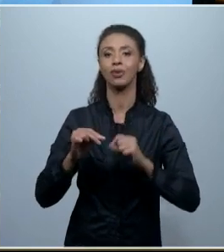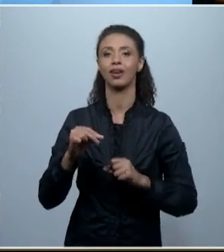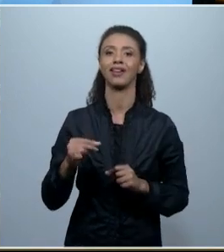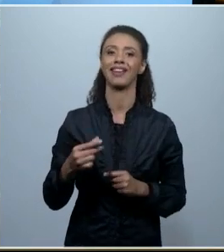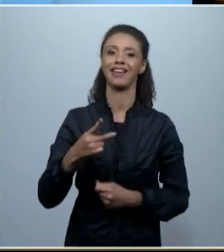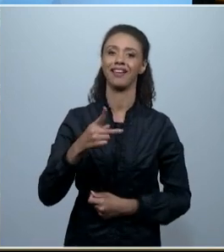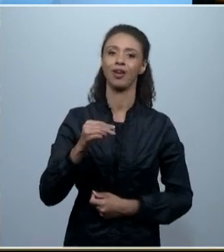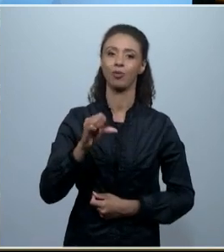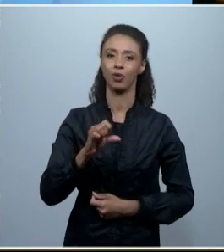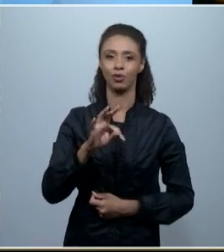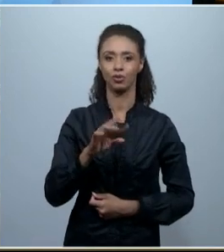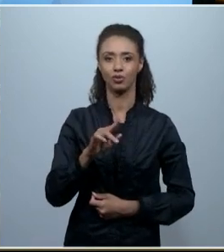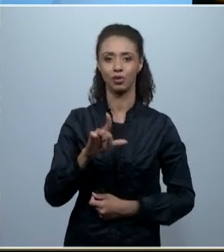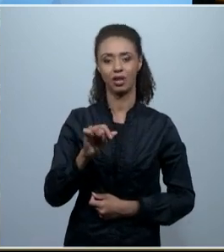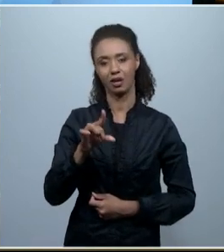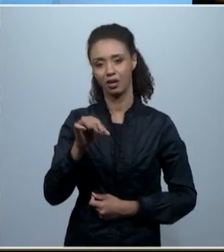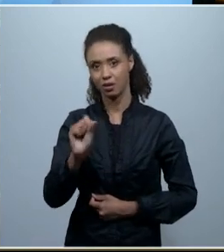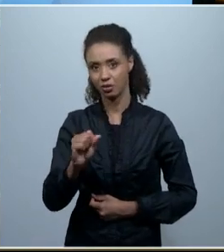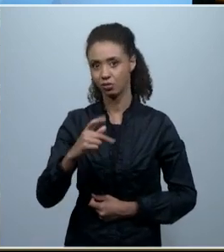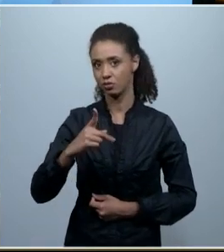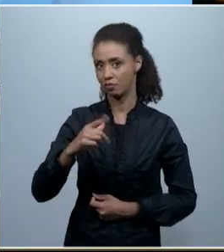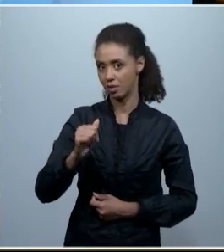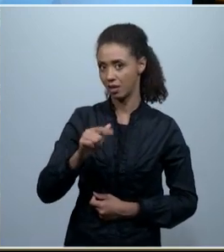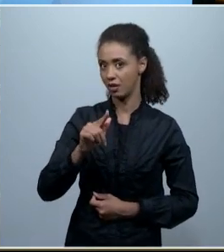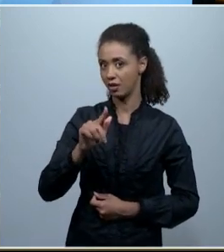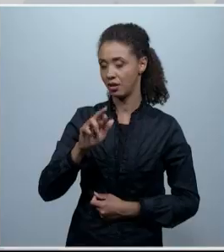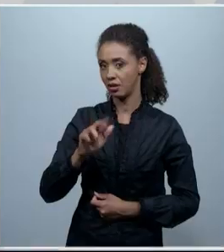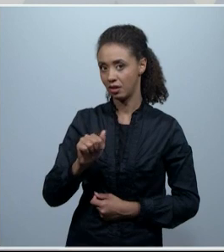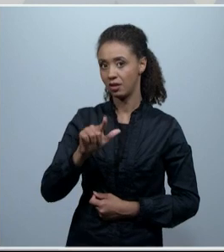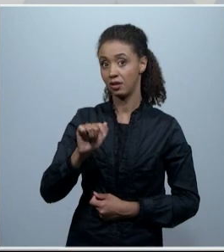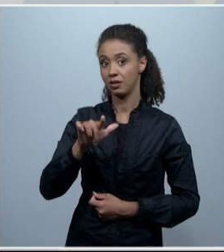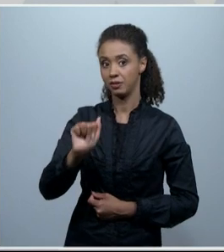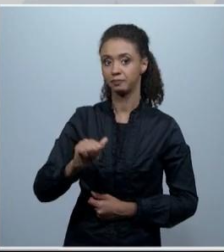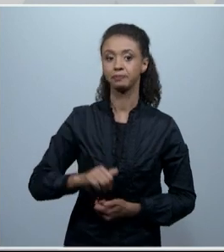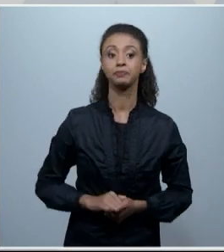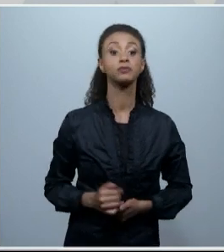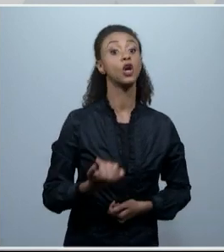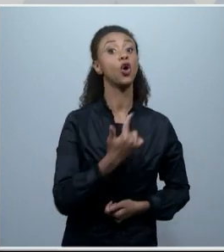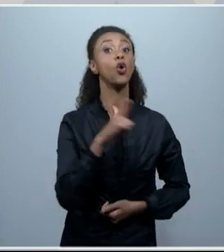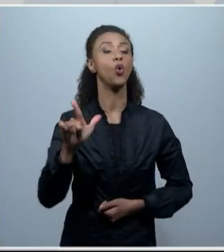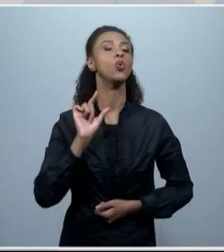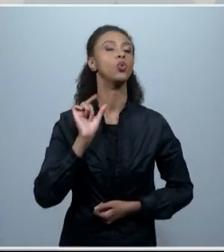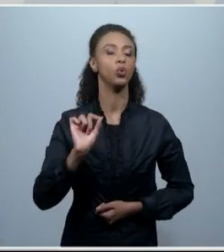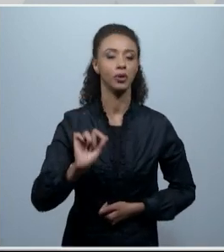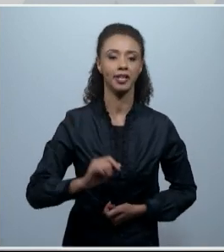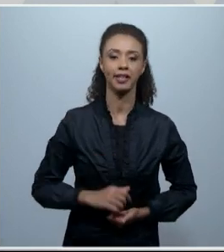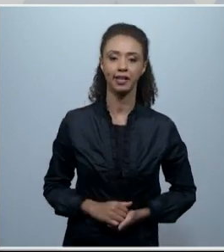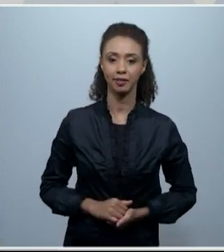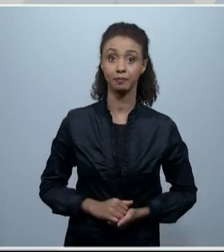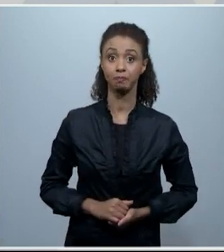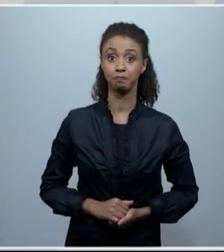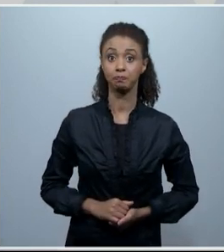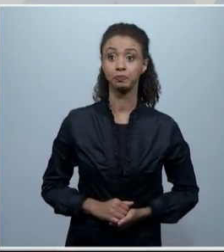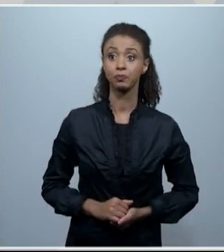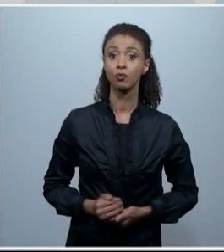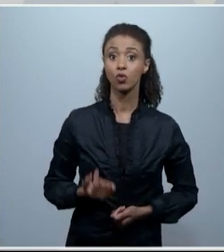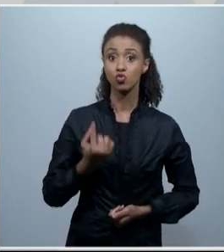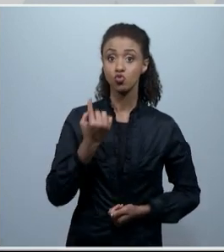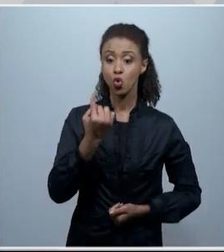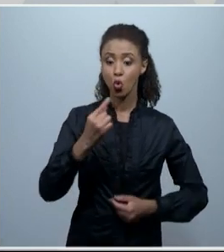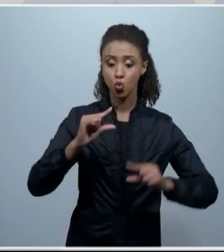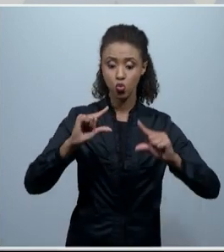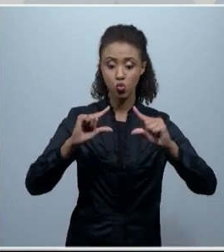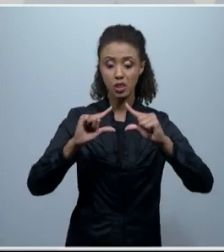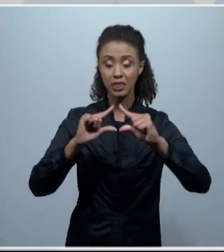uma outra afirmação que é equivalente ao postulado nas paralelas é de que você não não pode obter um triângulo cuja área é a